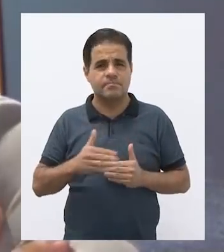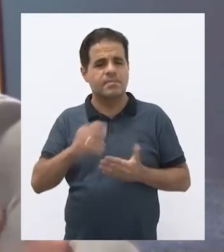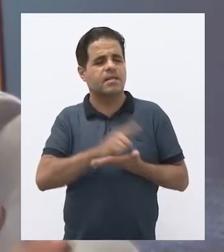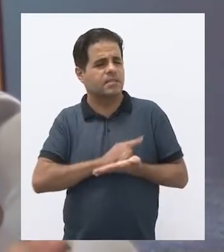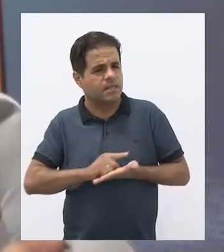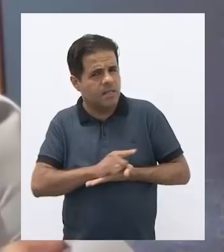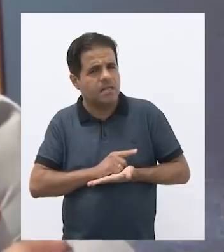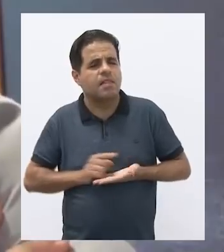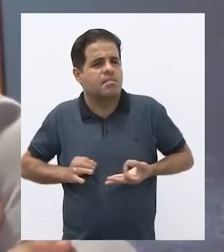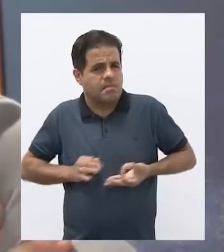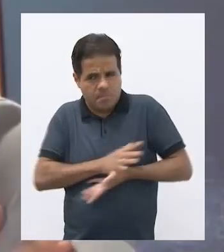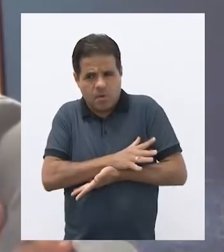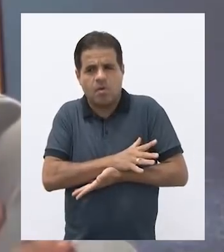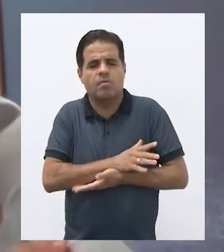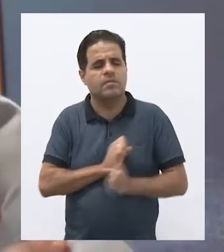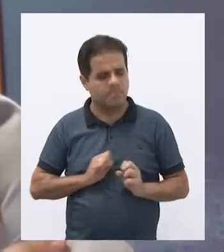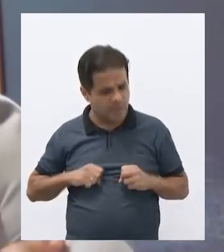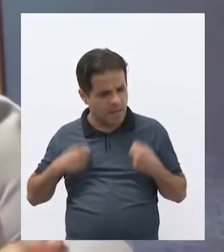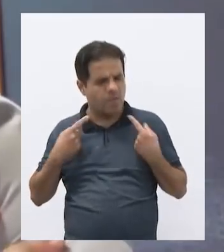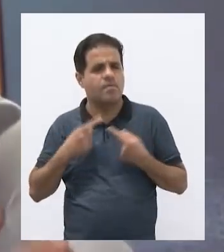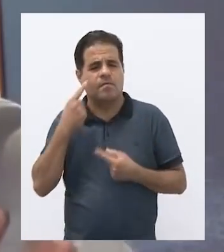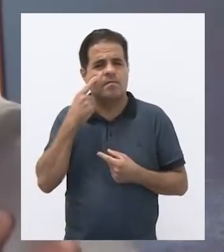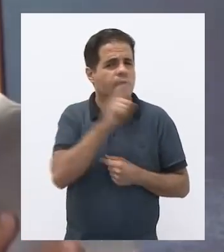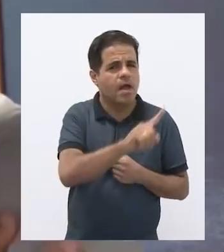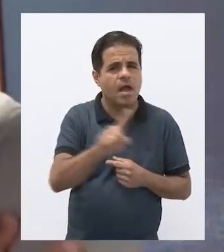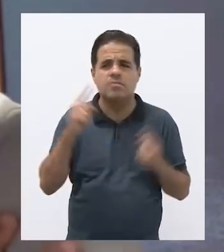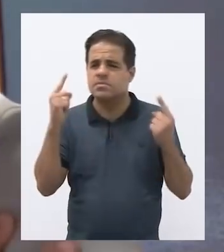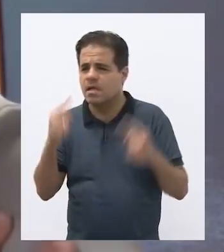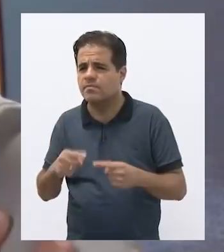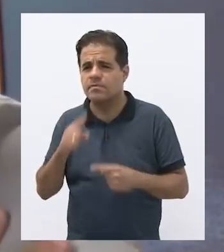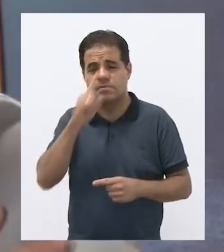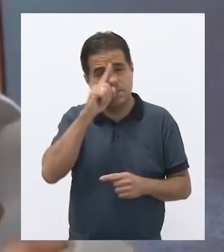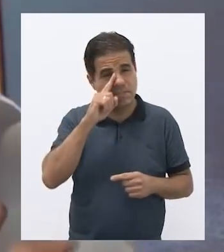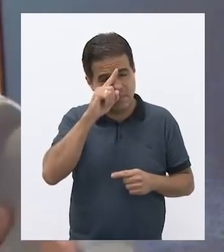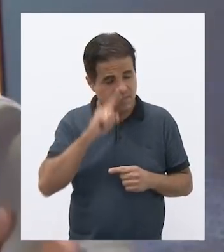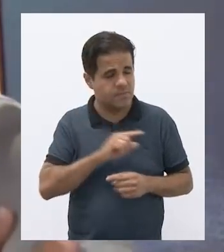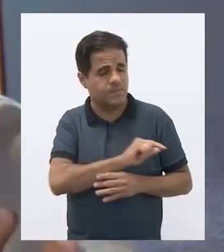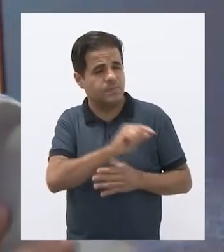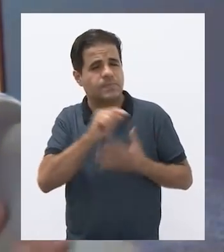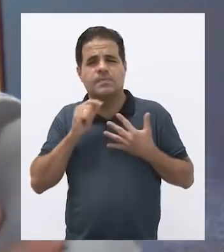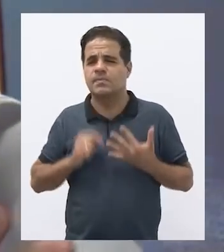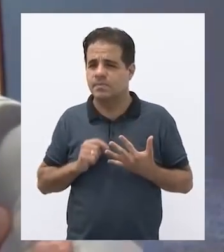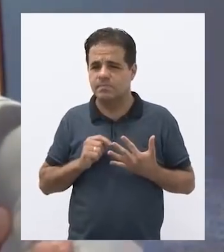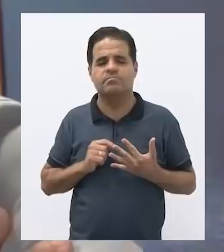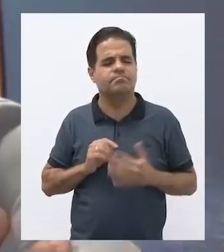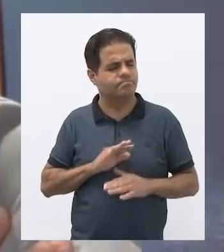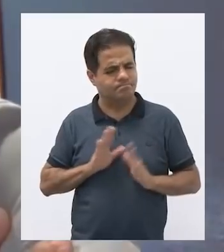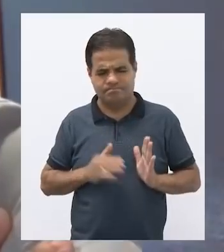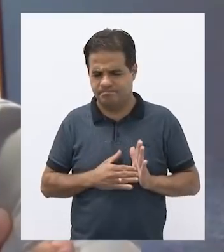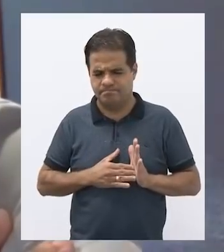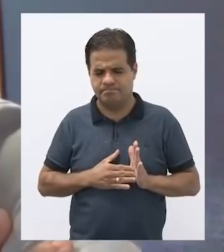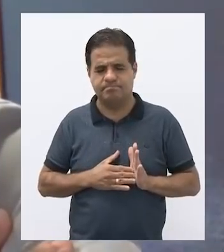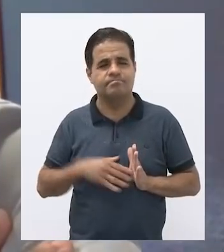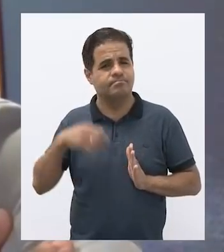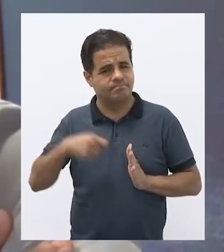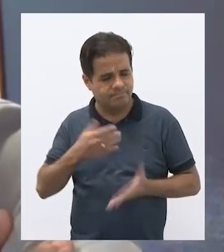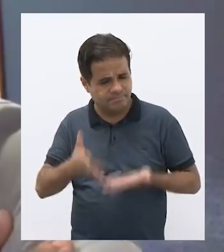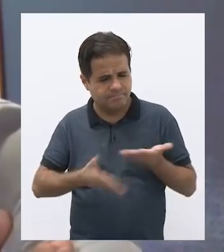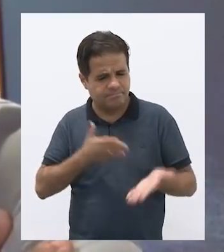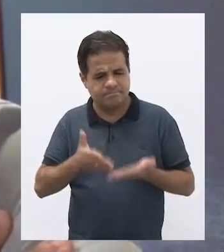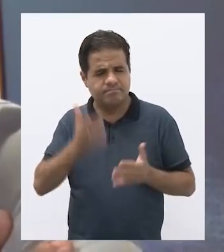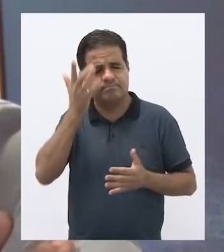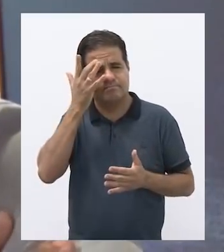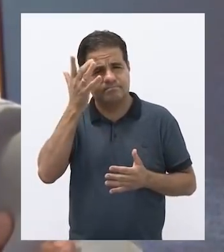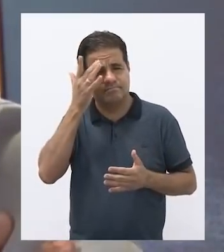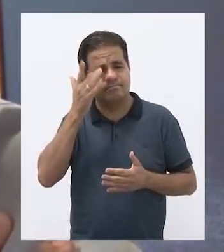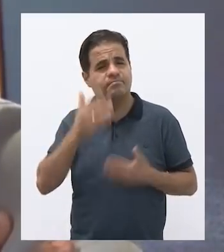digitalizada, que está pronta para reconhecer quais são os desafios, quais são os riscos, e, enfim, a gente precisa lidar com tudo isso e amadurecer